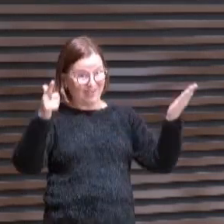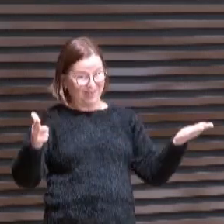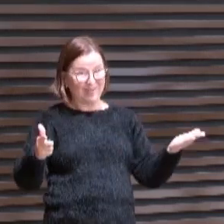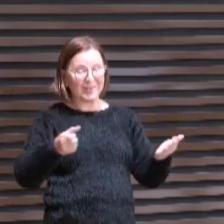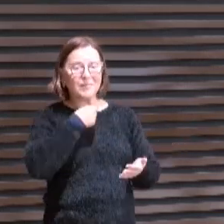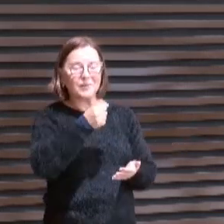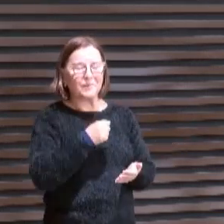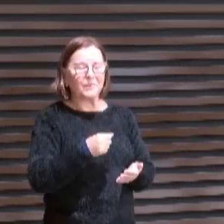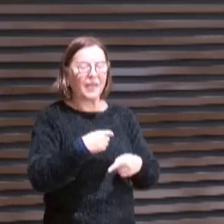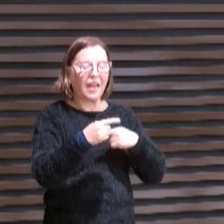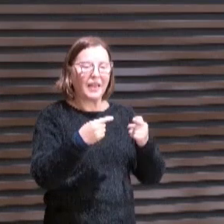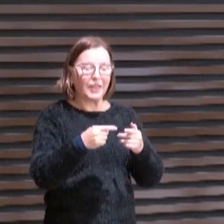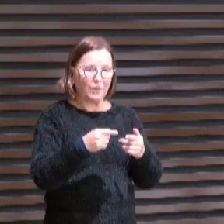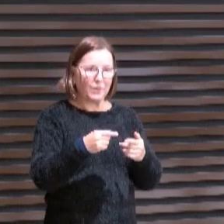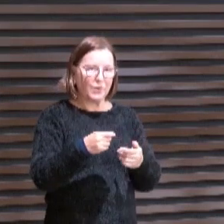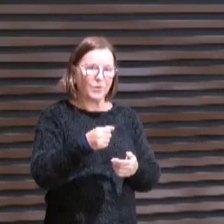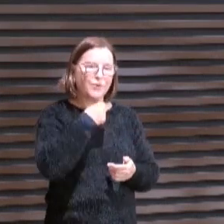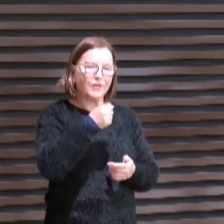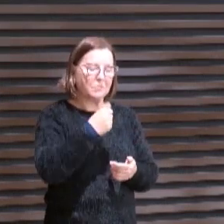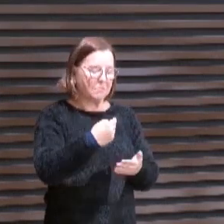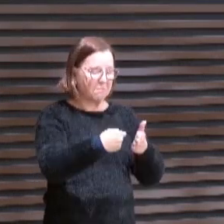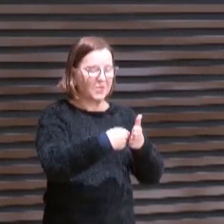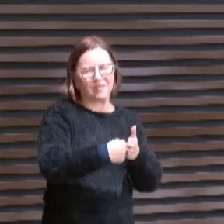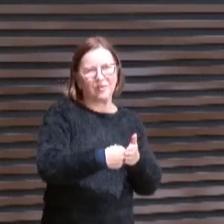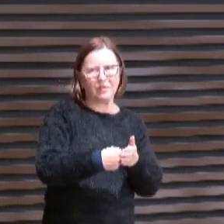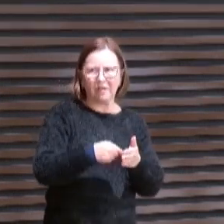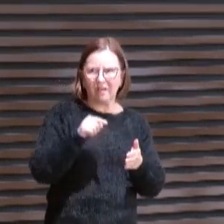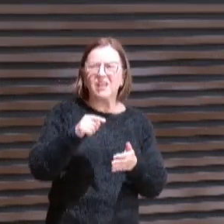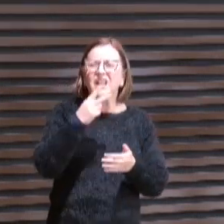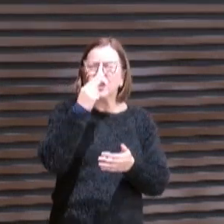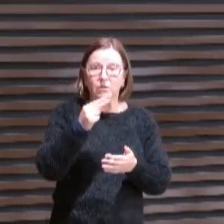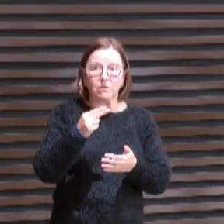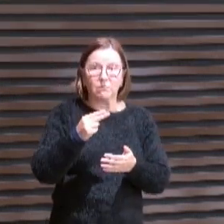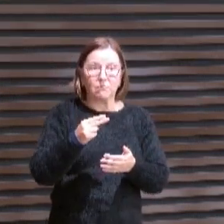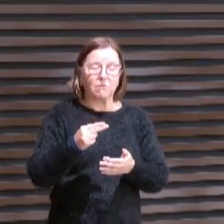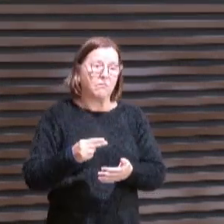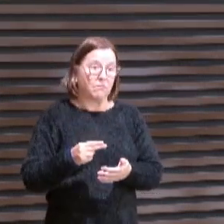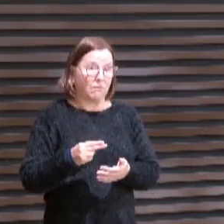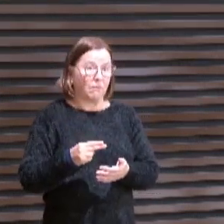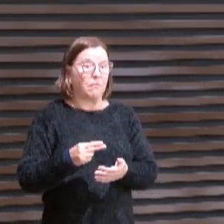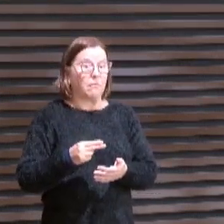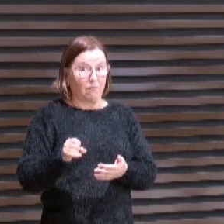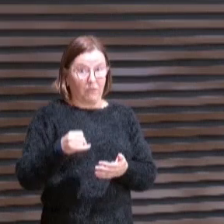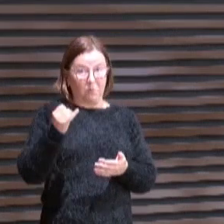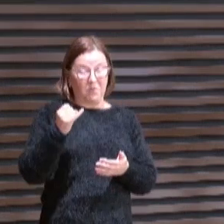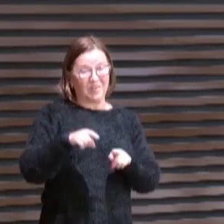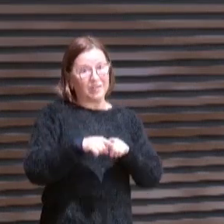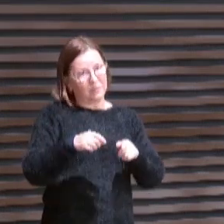o que o senhor achou do filme? Disse: marcante, mas pífio,